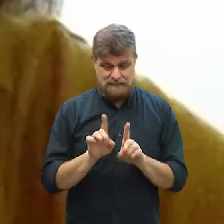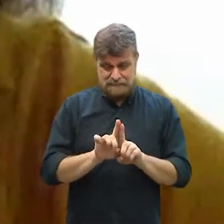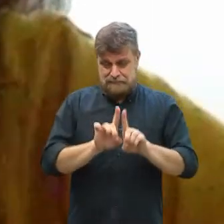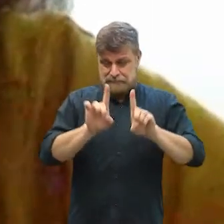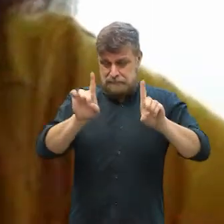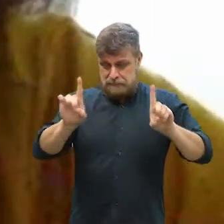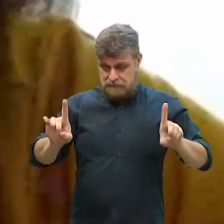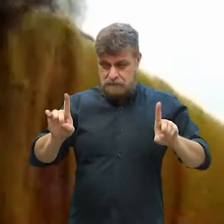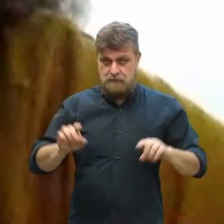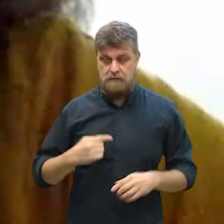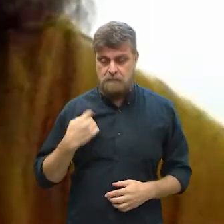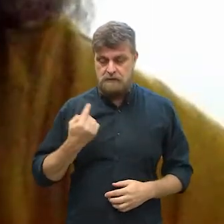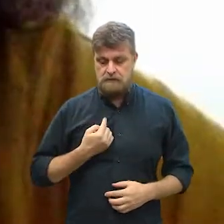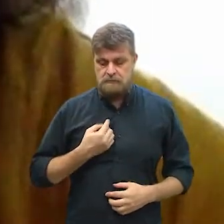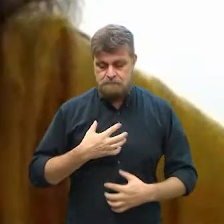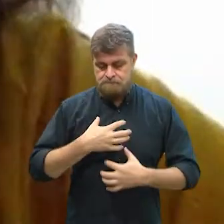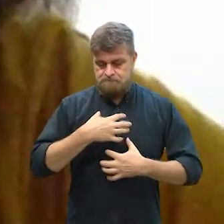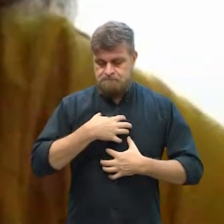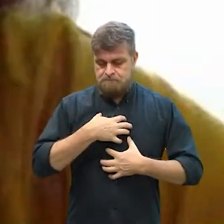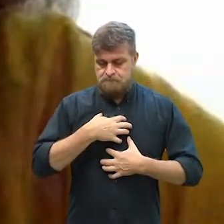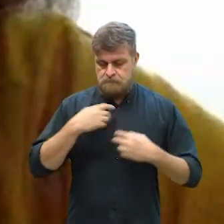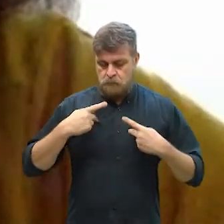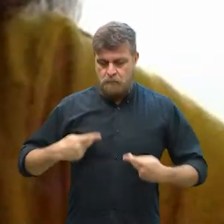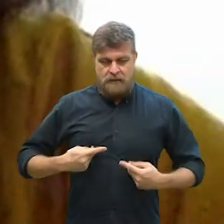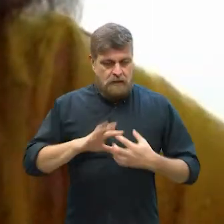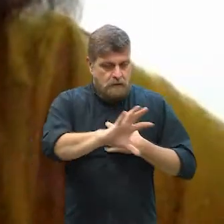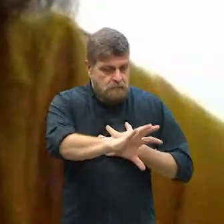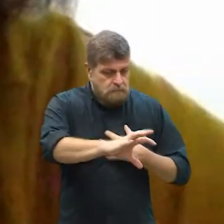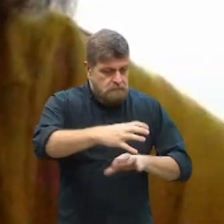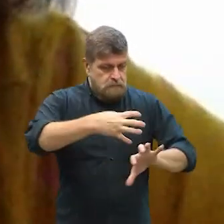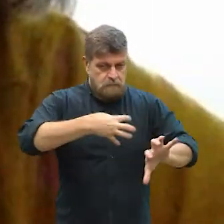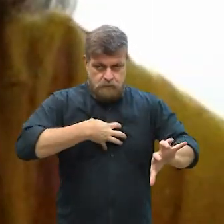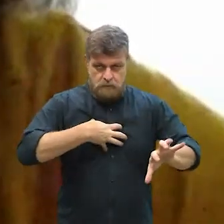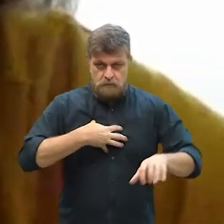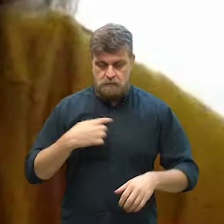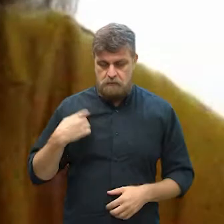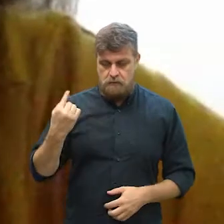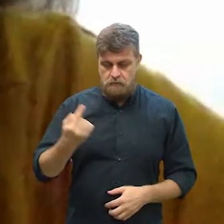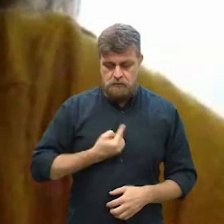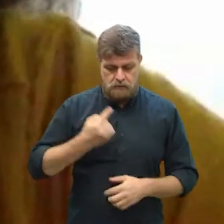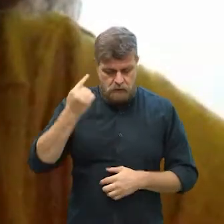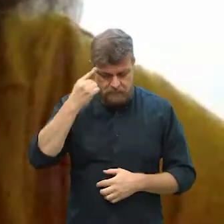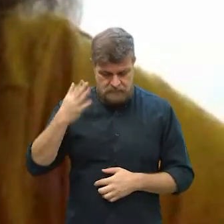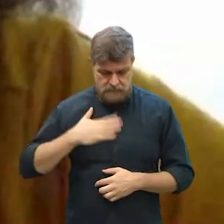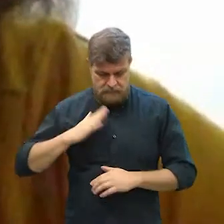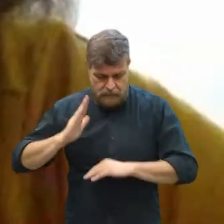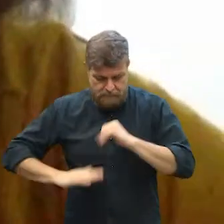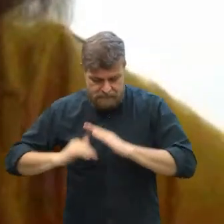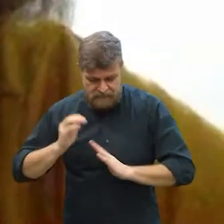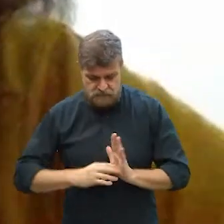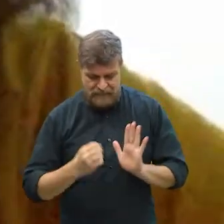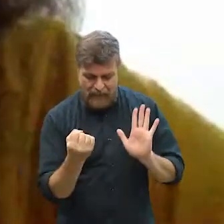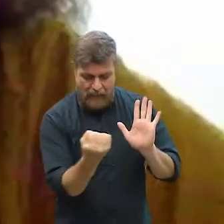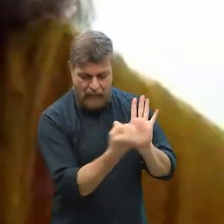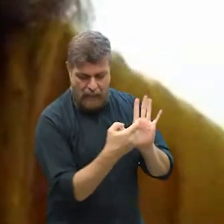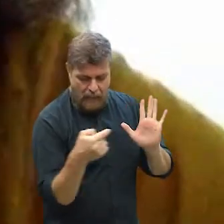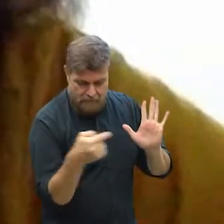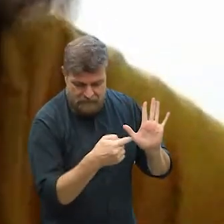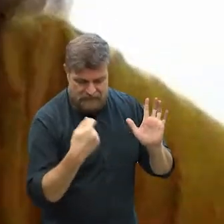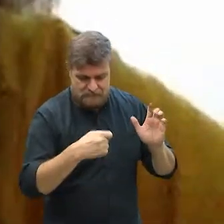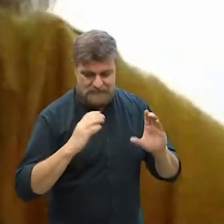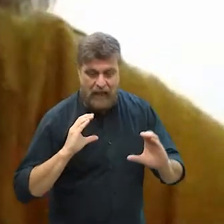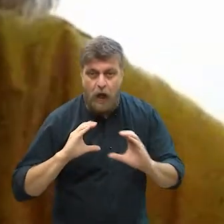distanciou, ela nos humanizou muito, né? Então, e quando eu olho, assim, muito para o nosso viés de negócio, em que as marcas precisam humanizar